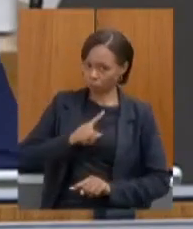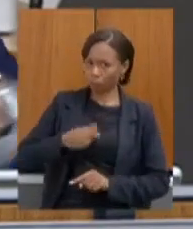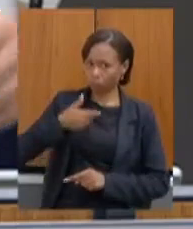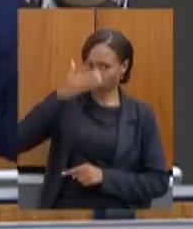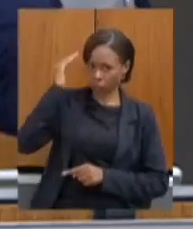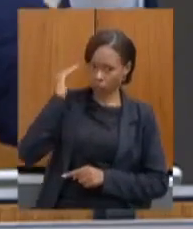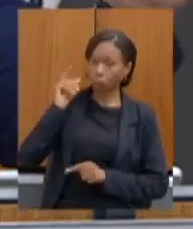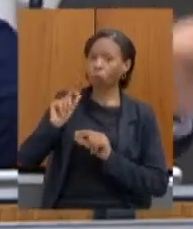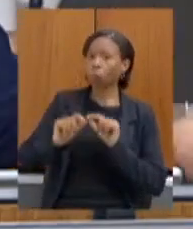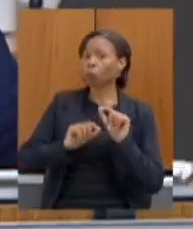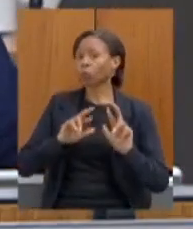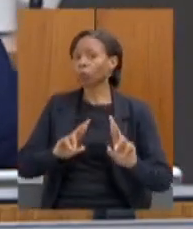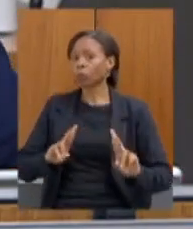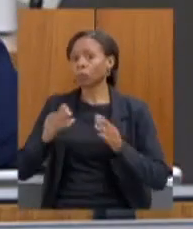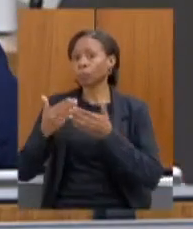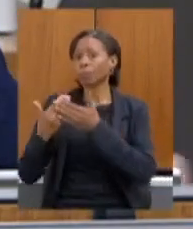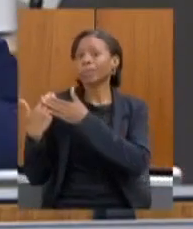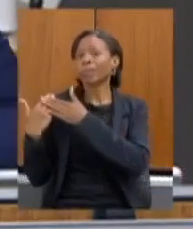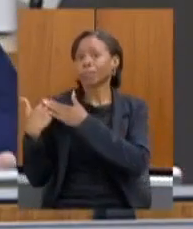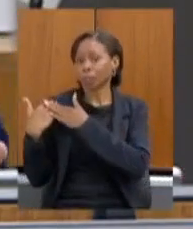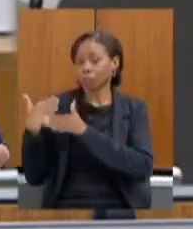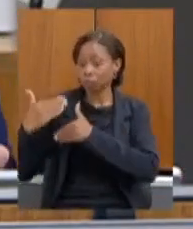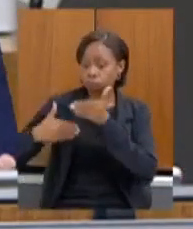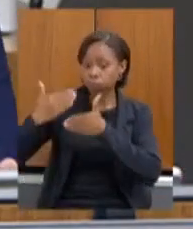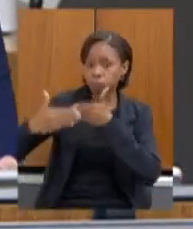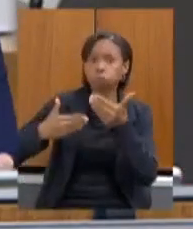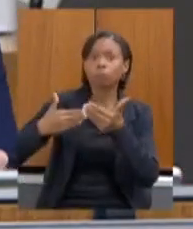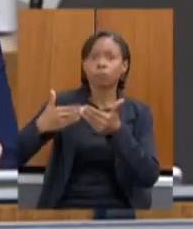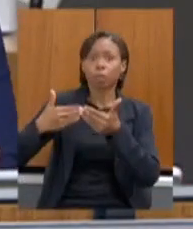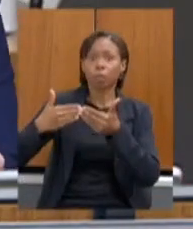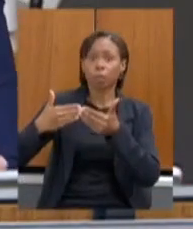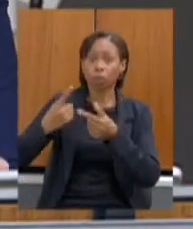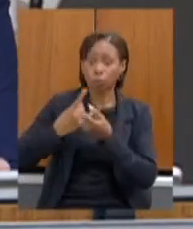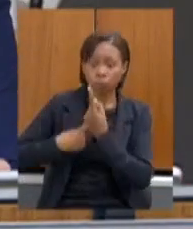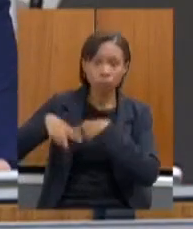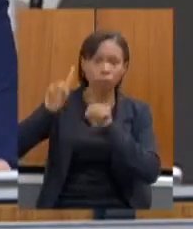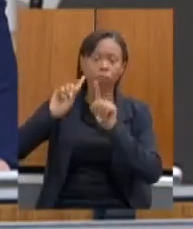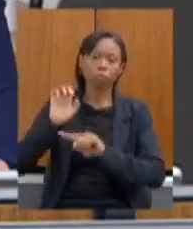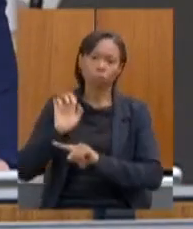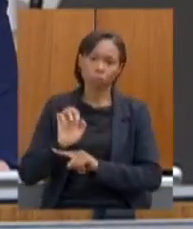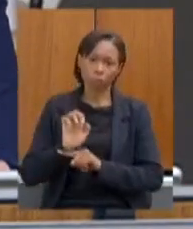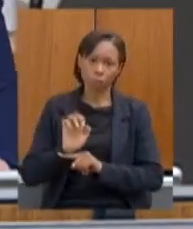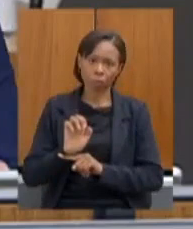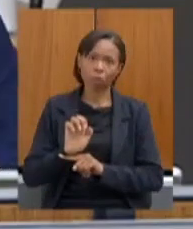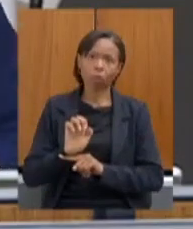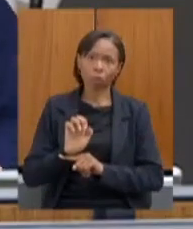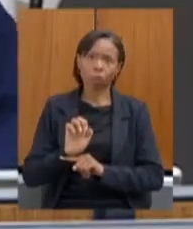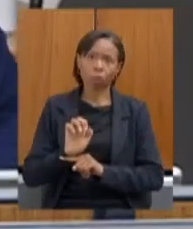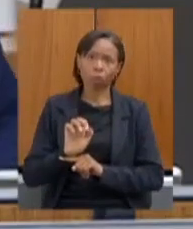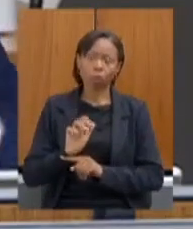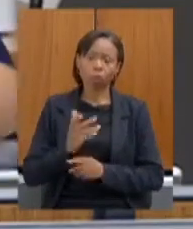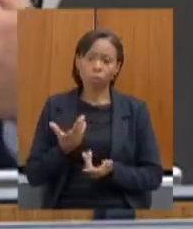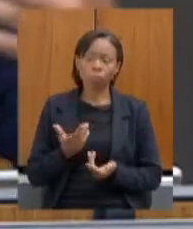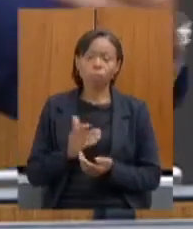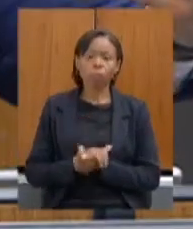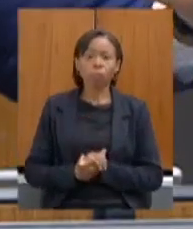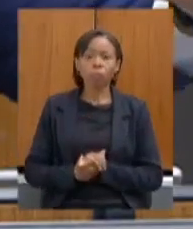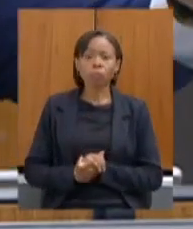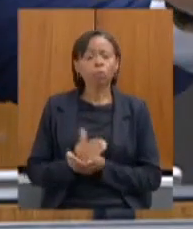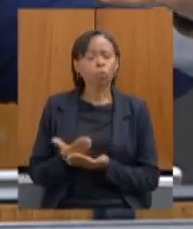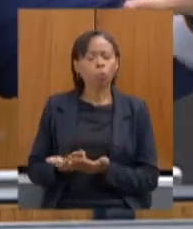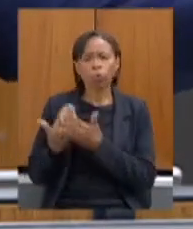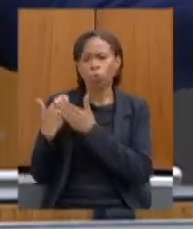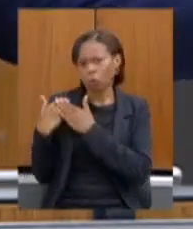Estado, e está aqui o nosso deputado Guilherme da Cunha, que durante mais de um ano foi muito honrado ocupou a vice-liderança de governo, na missão de